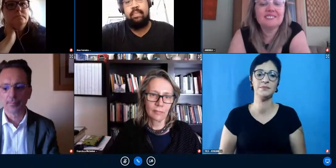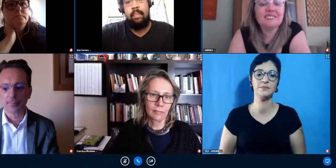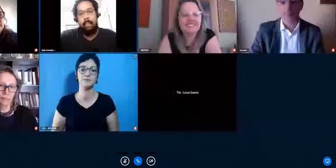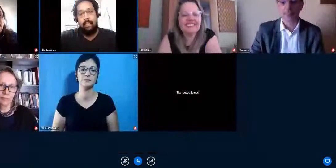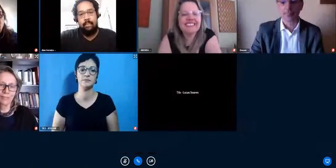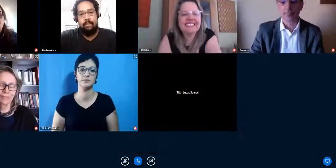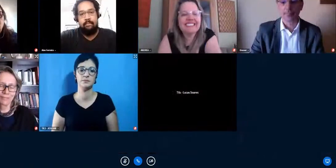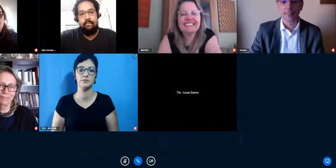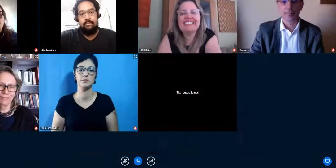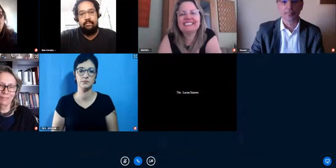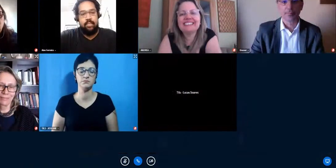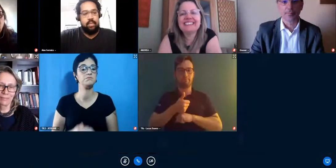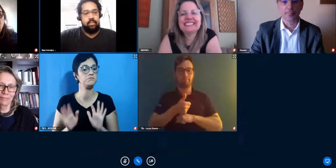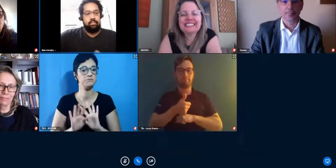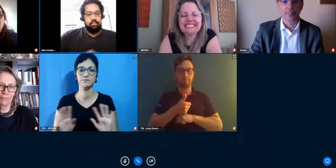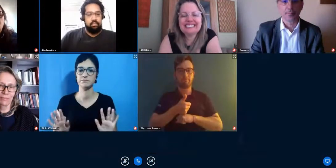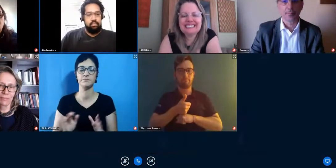isso.